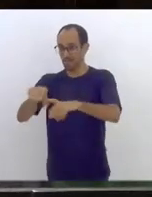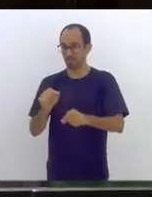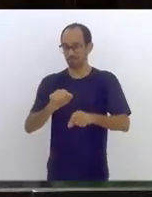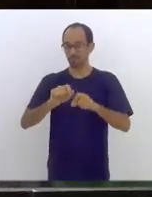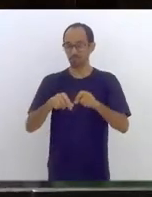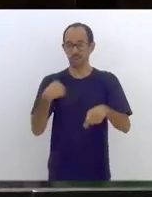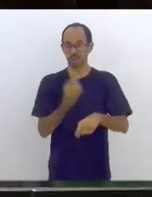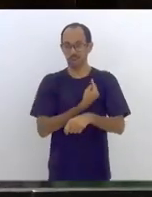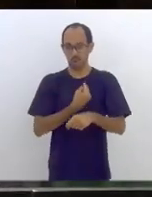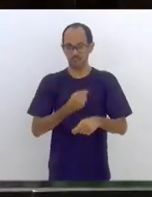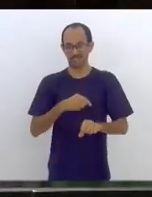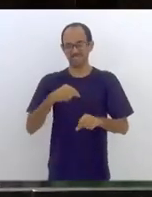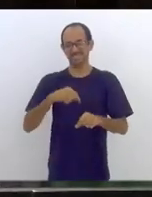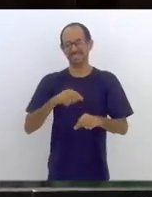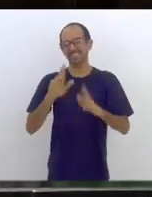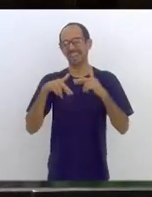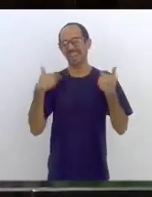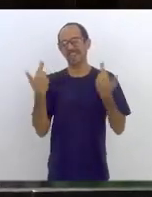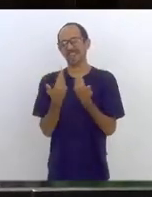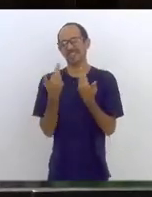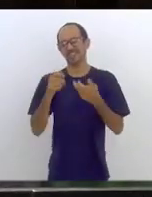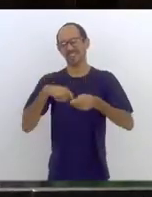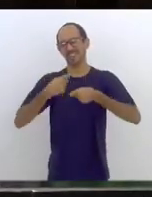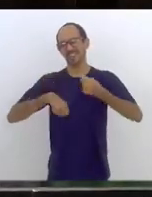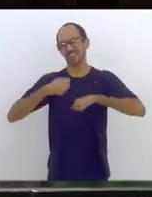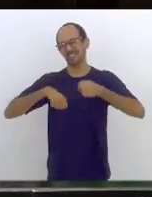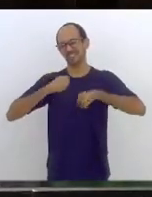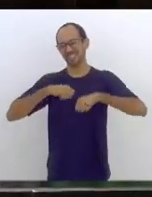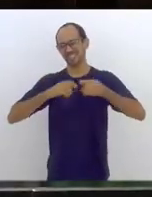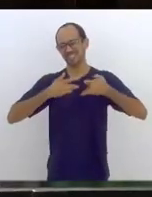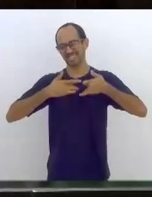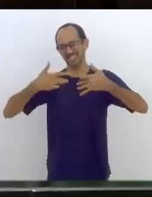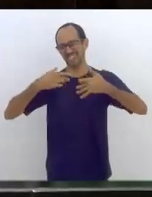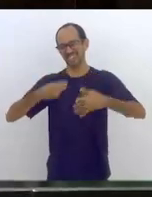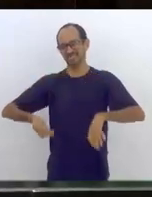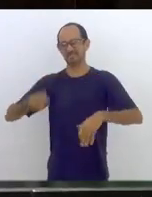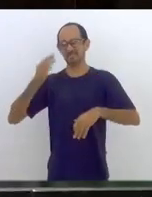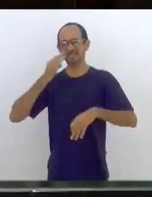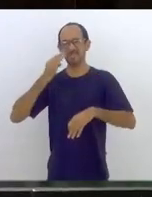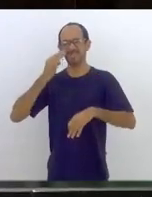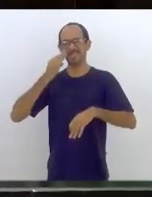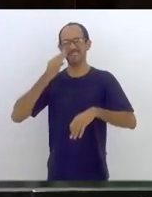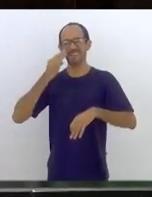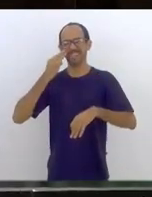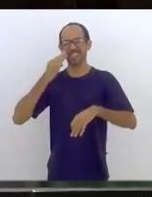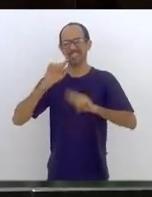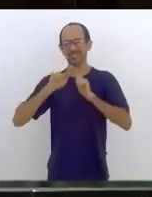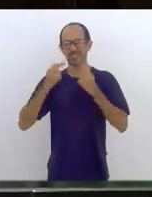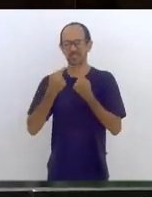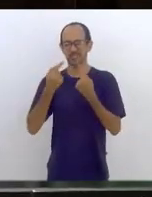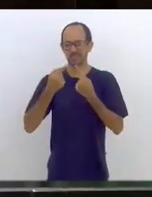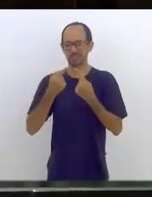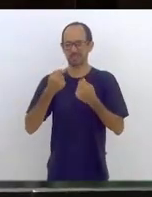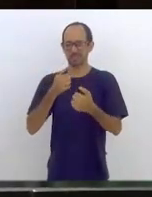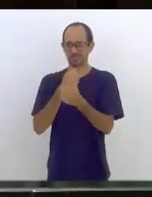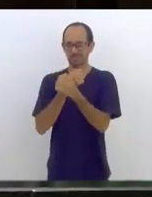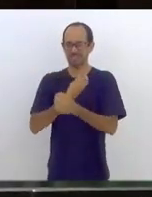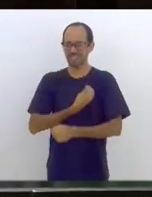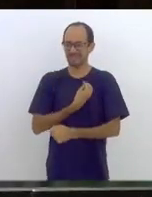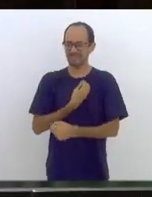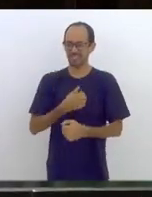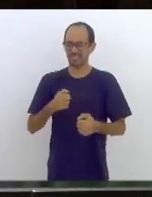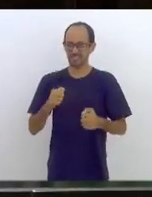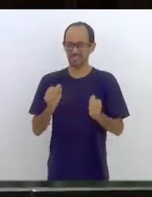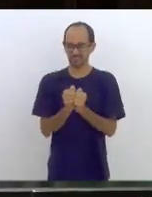para nós lá na reunião da economia solidária. Mônica Francisco e o grupo que participava com Mônica